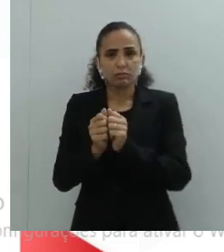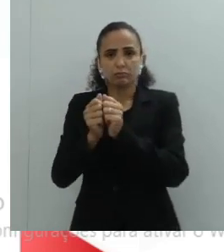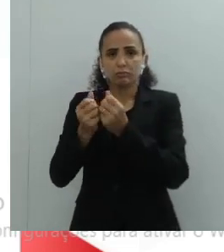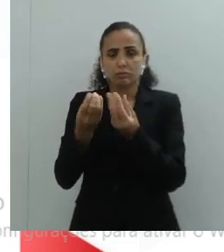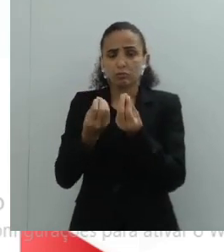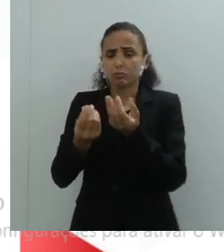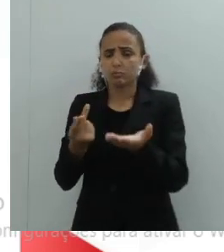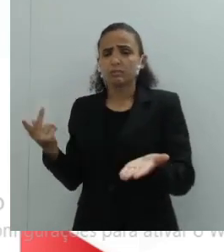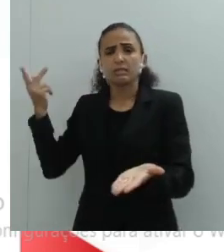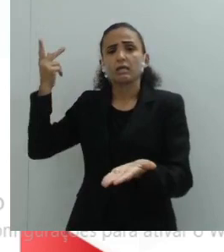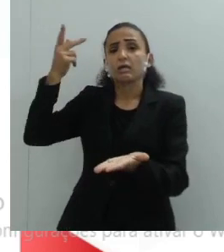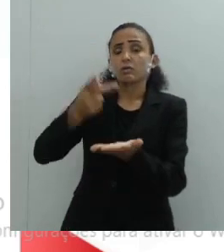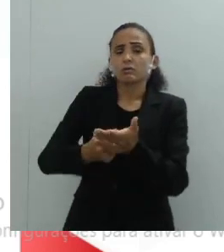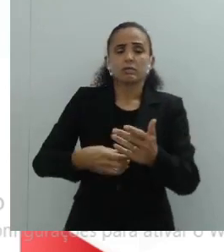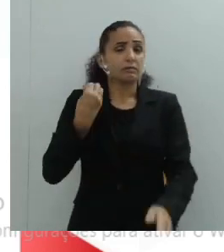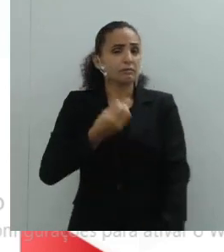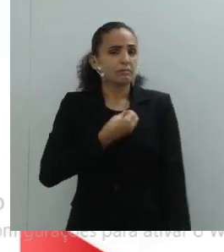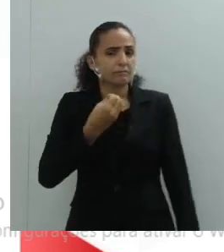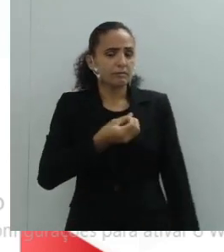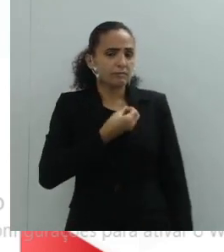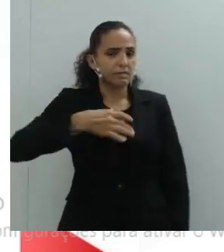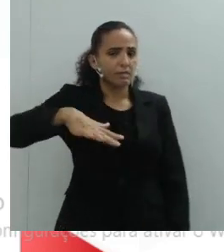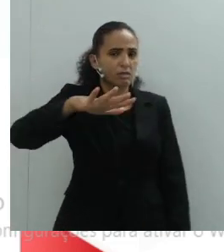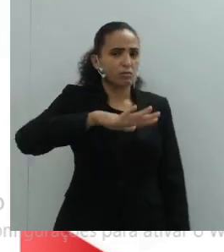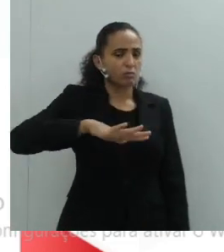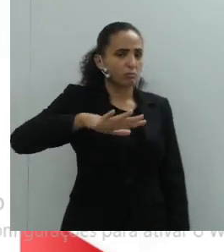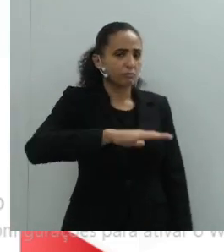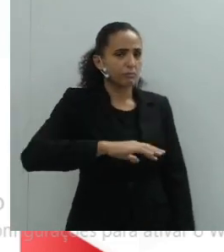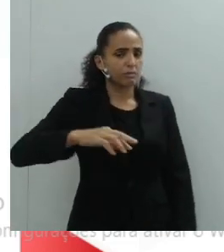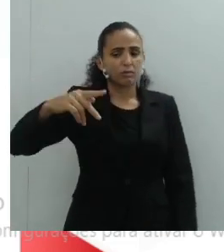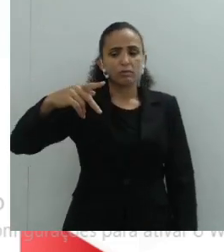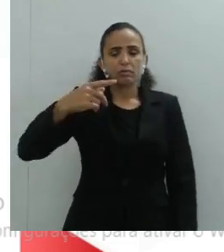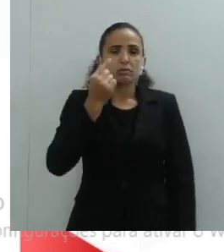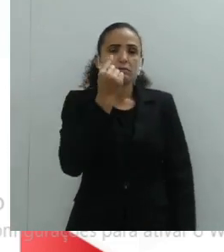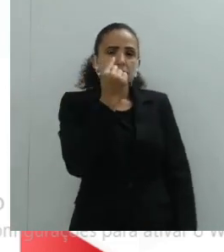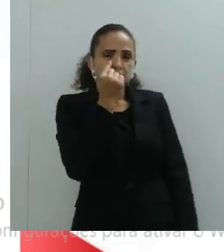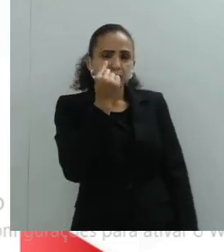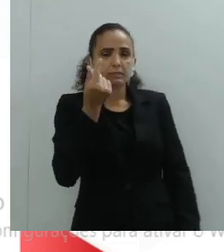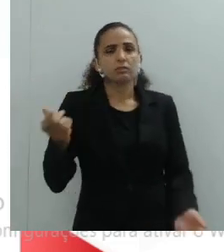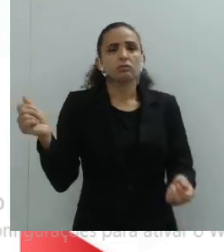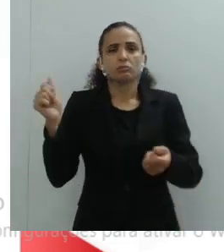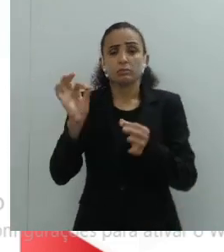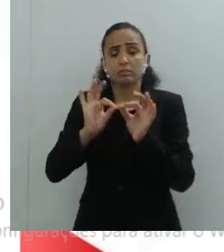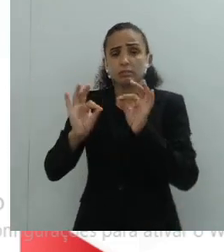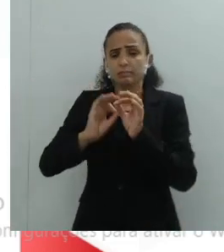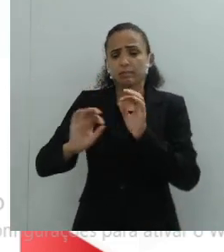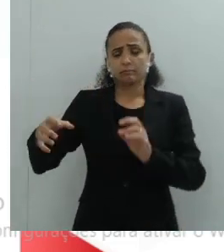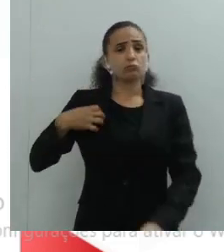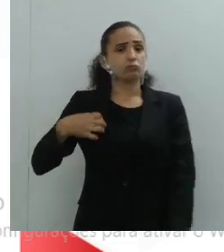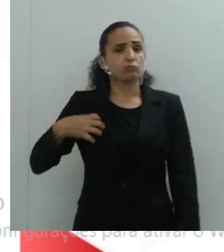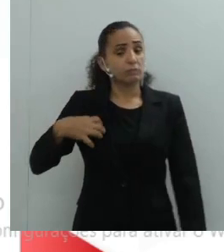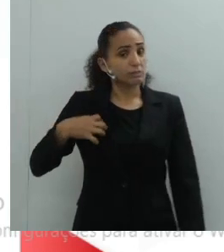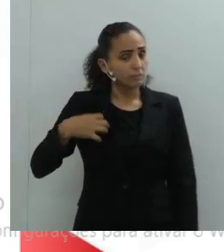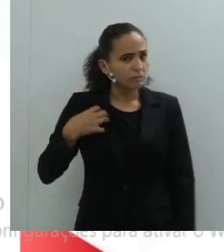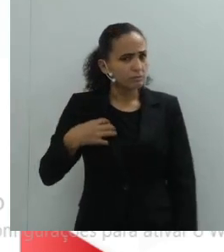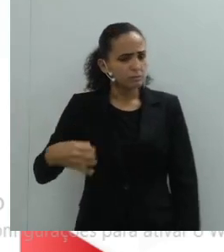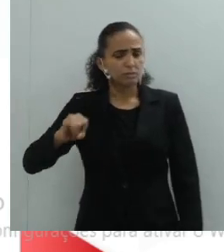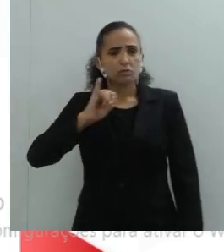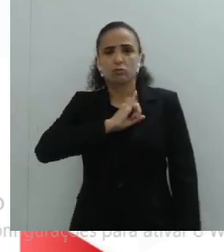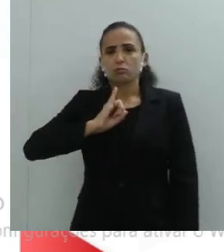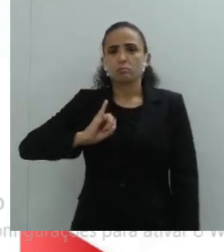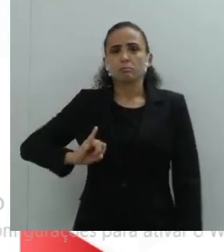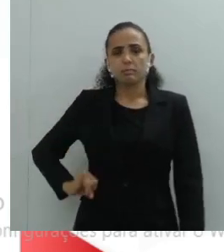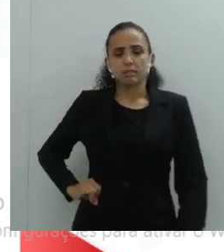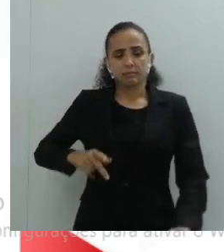do Sul. Então viveram na região onde estão o atual Peru, Equador, parte do Chile e da Argentina. Veja o tamanho do império